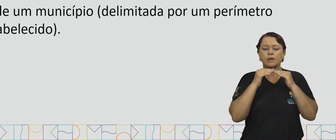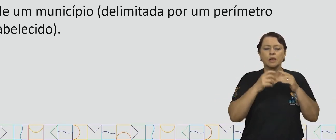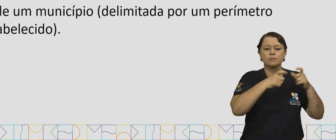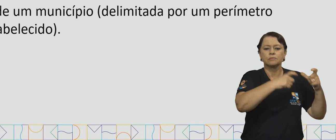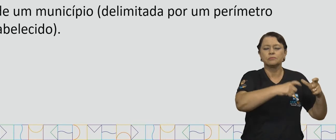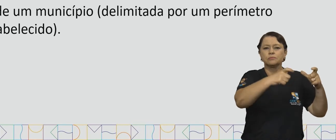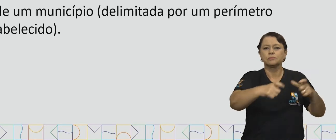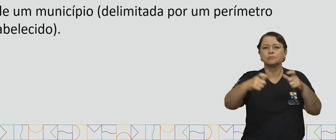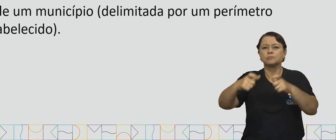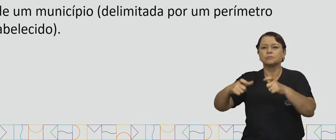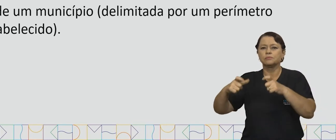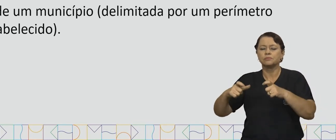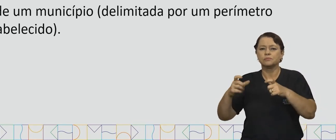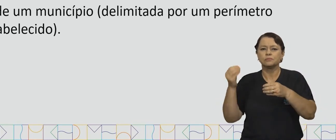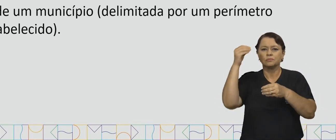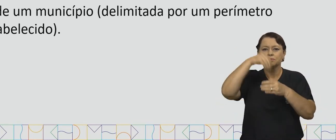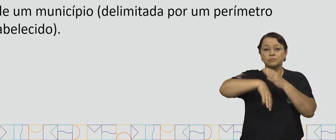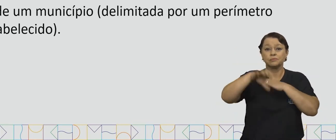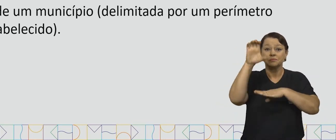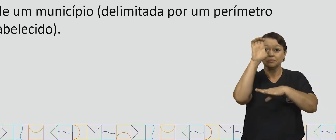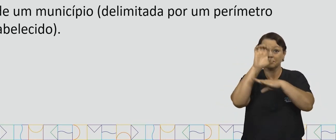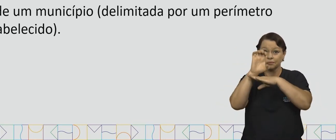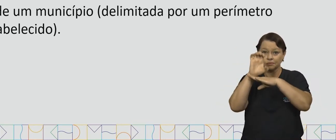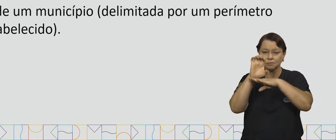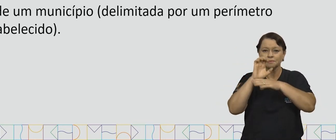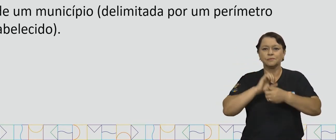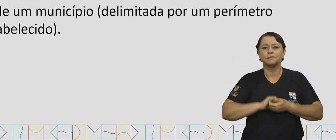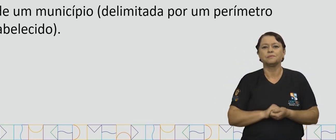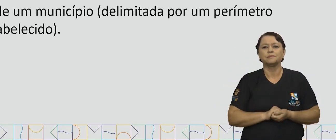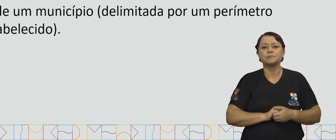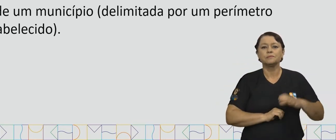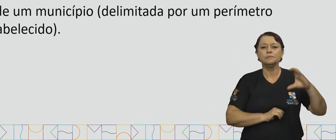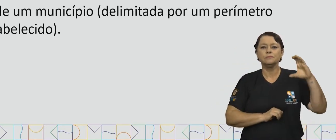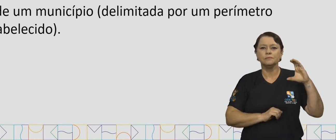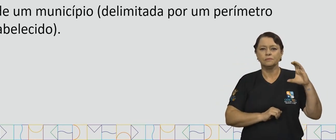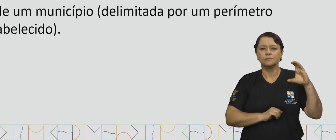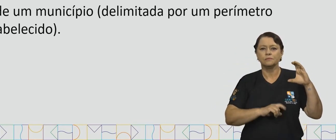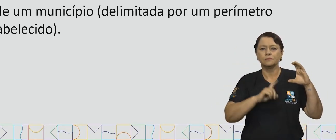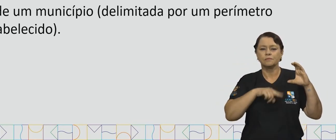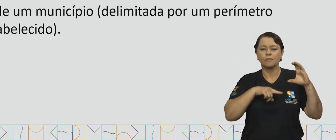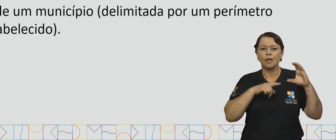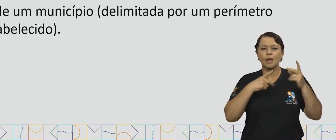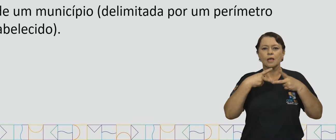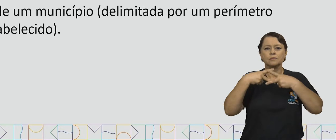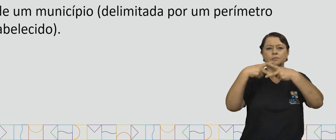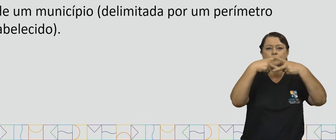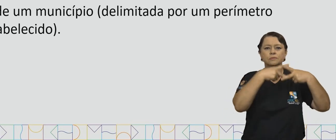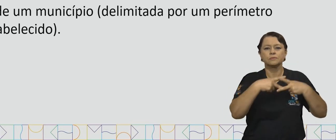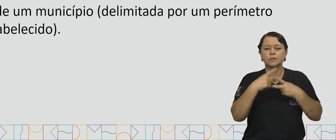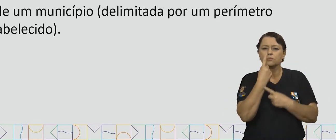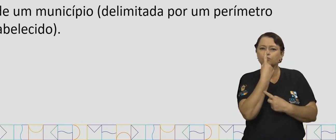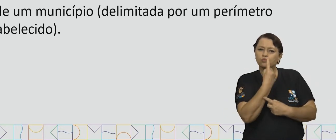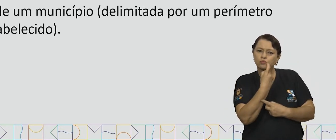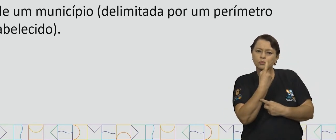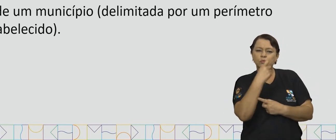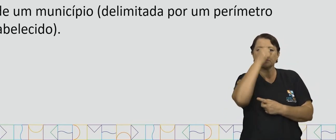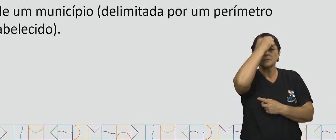que compõem o mesmo estado. Alternativa C. É administrada por uma